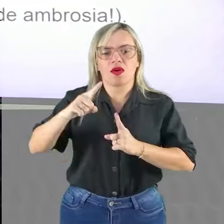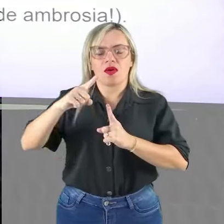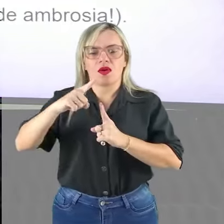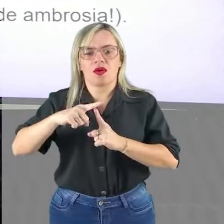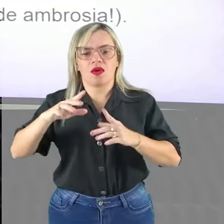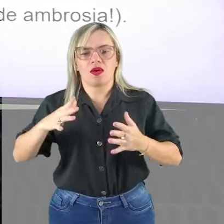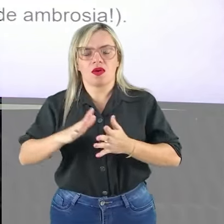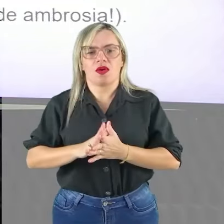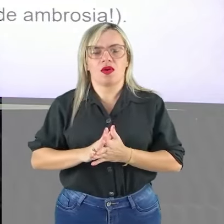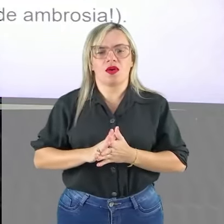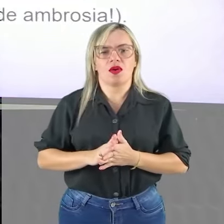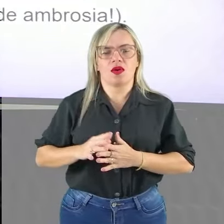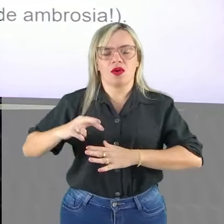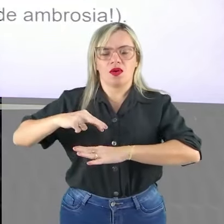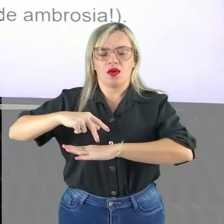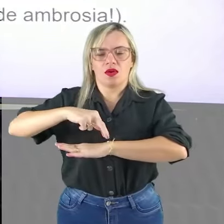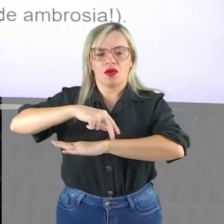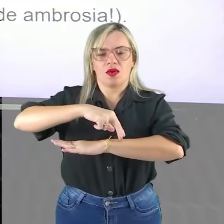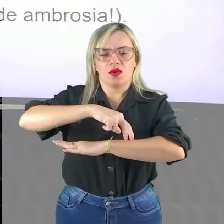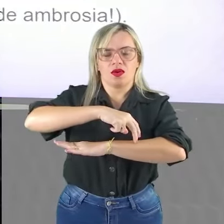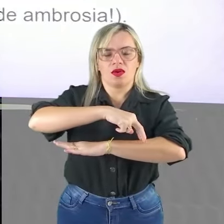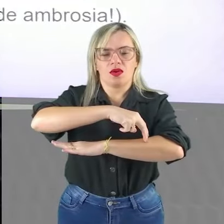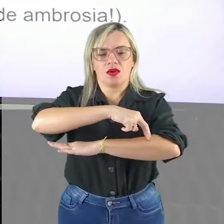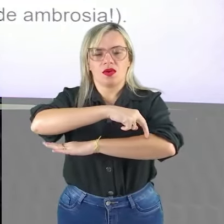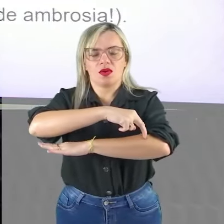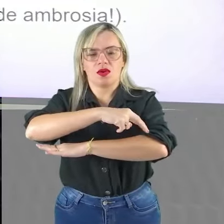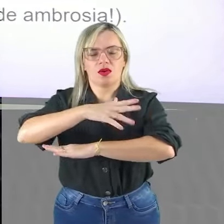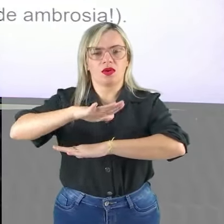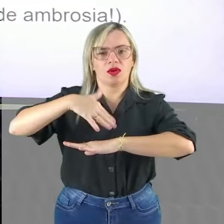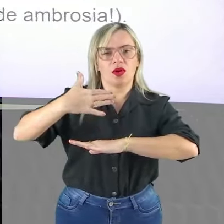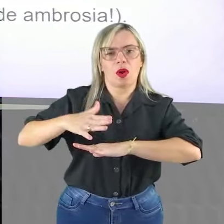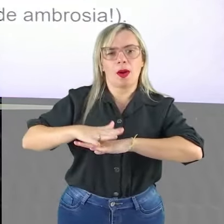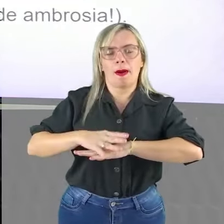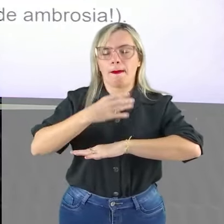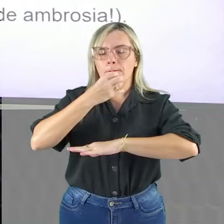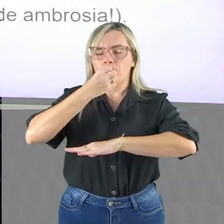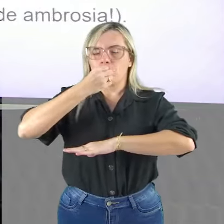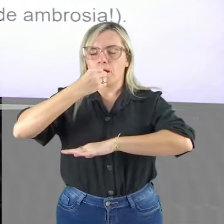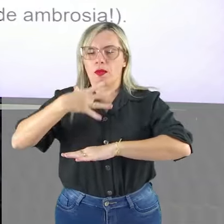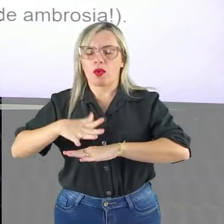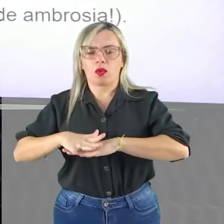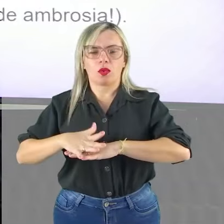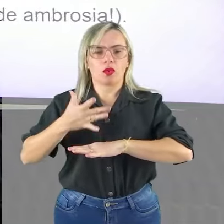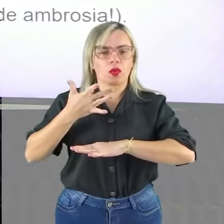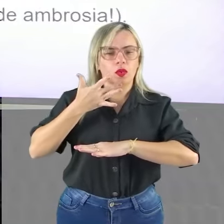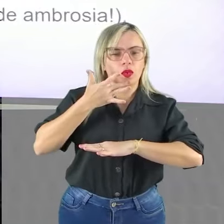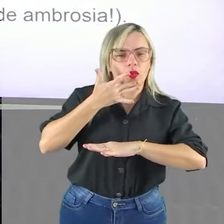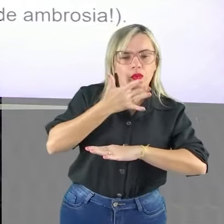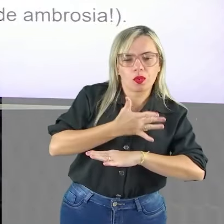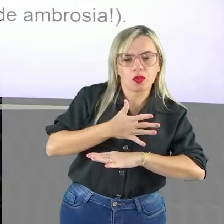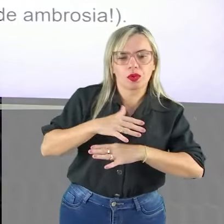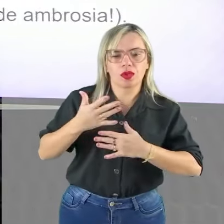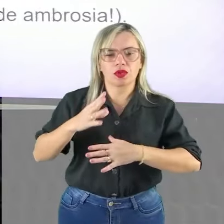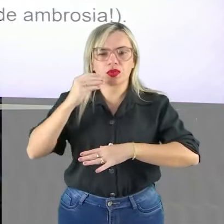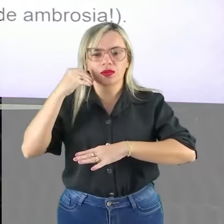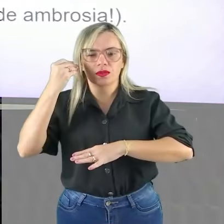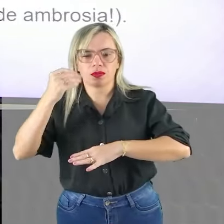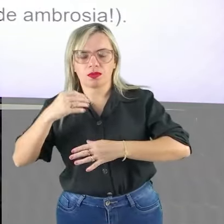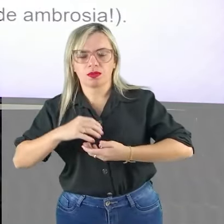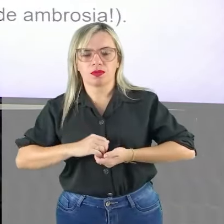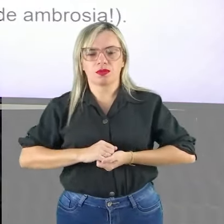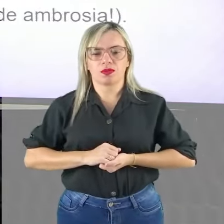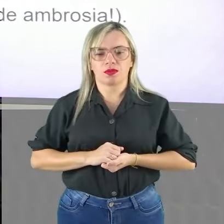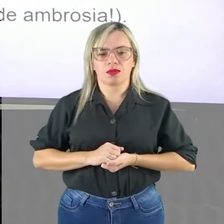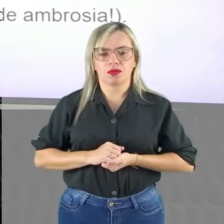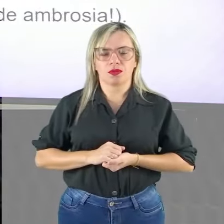seja ao caminhar você vai calando no seu bom Paladar som mais que receitas será